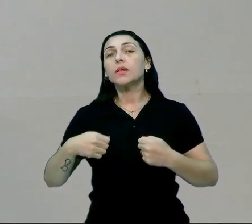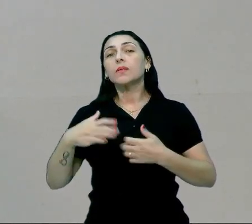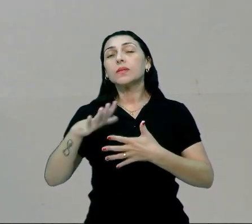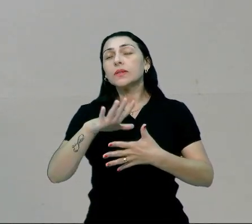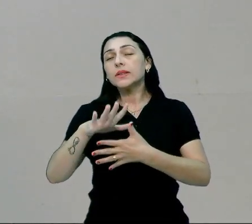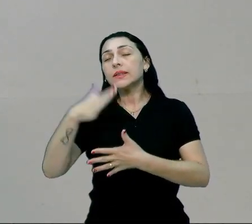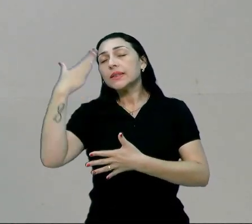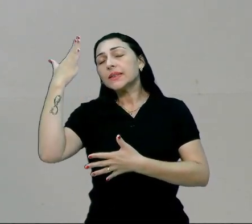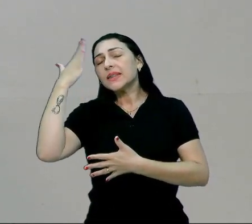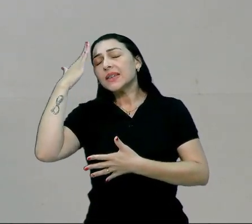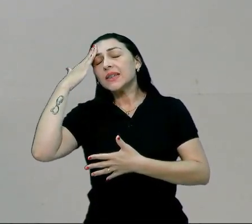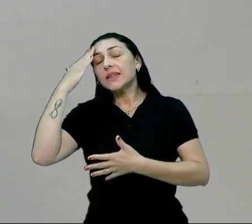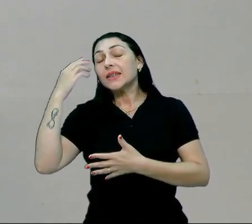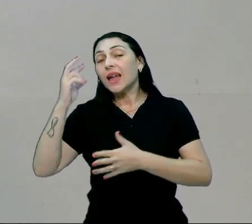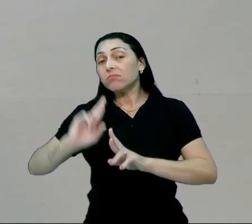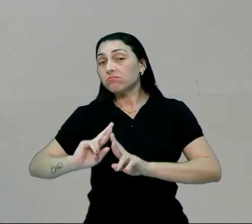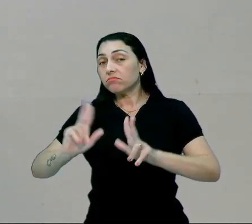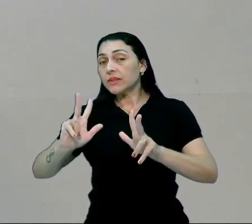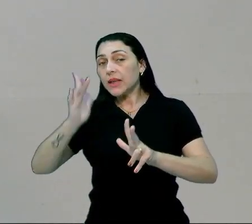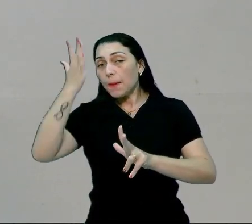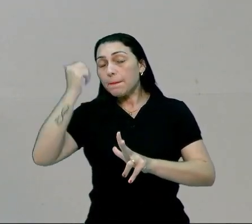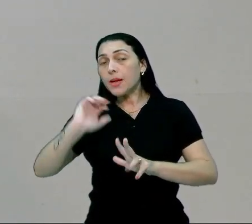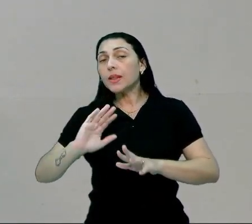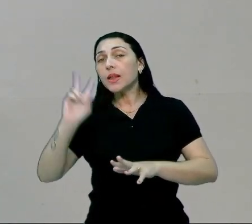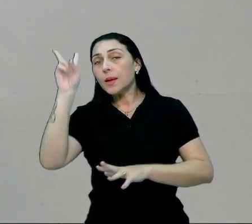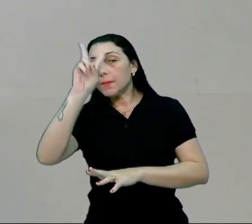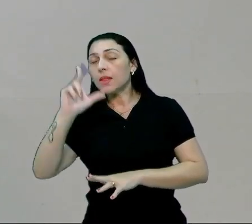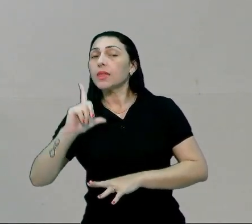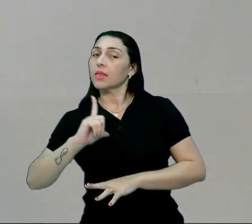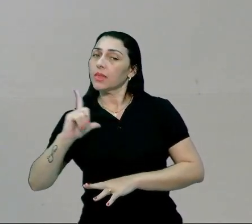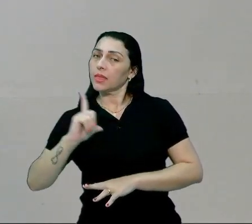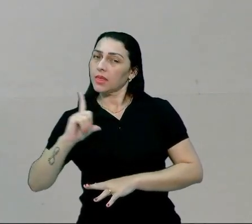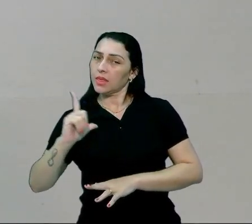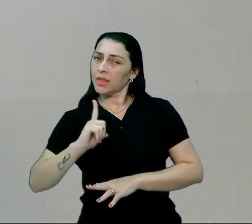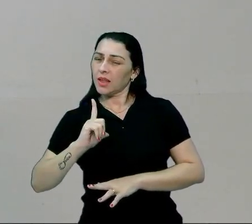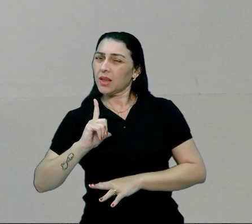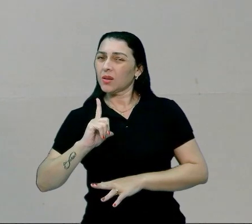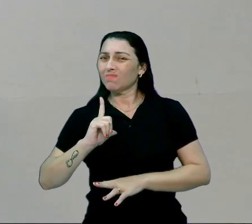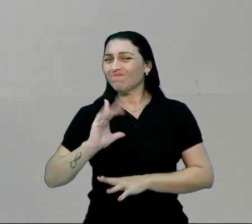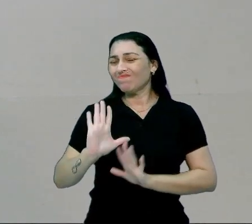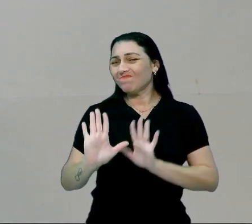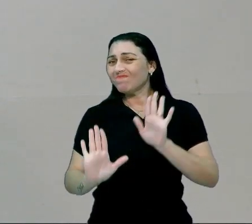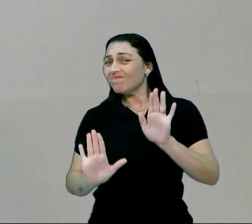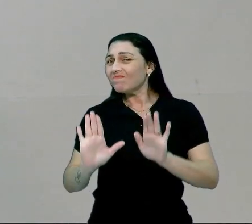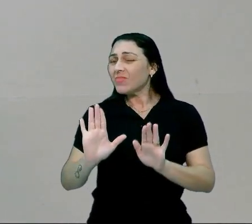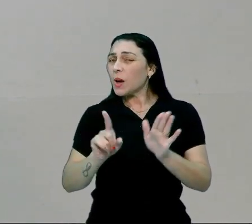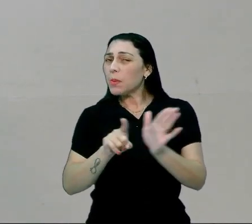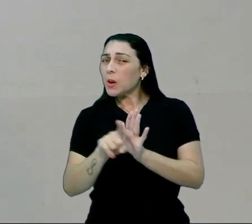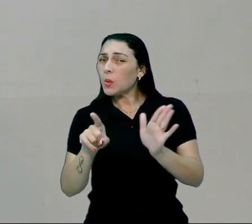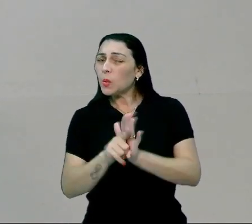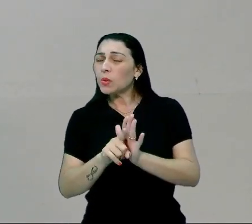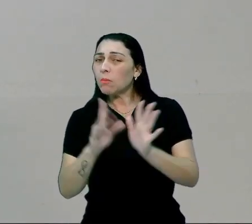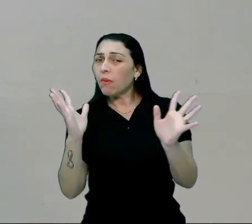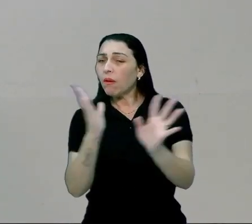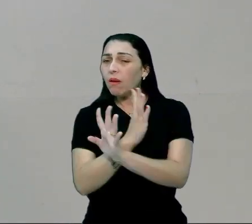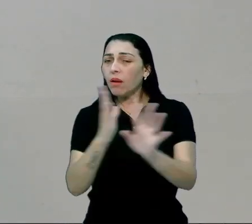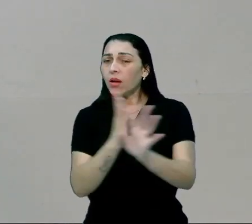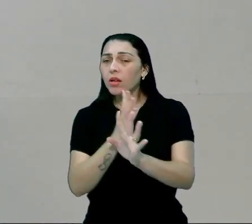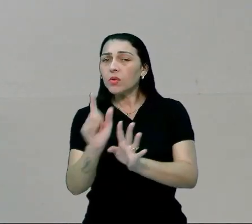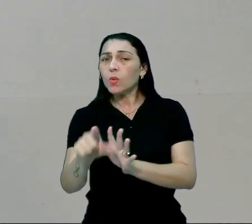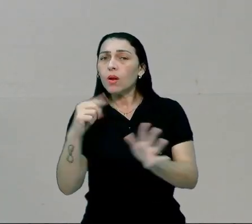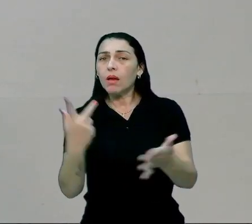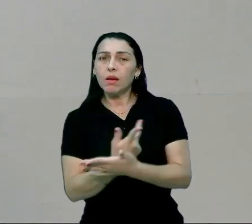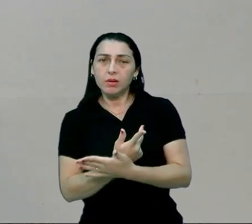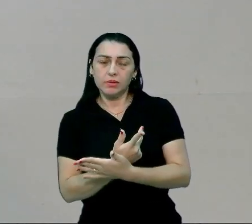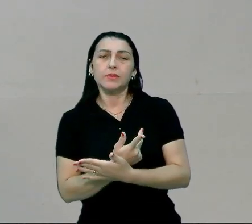tentar distinguir e lembrando, às vezes a gente tem distratores, ou seja, aquela questãozinha que está ali para te distrair ou fazer você marcar de